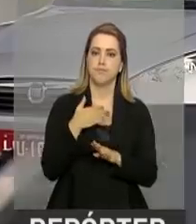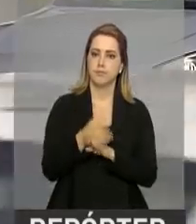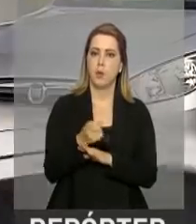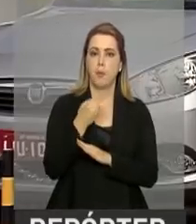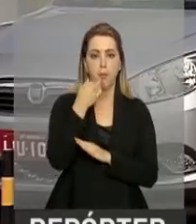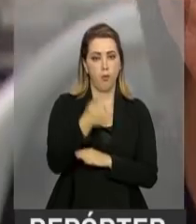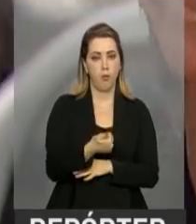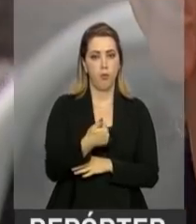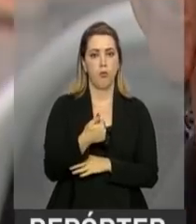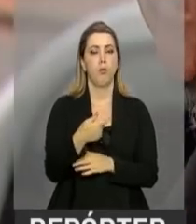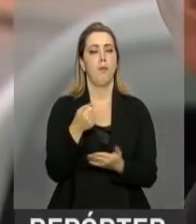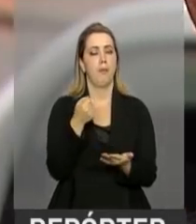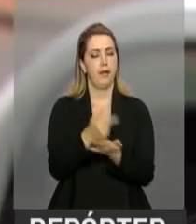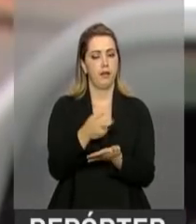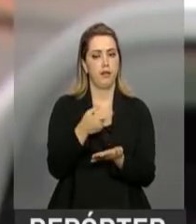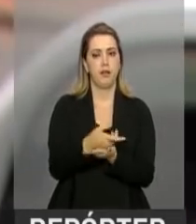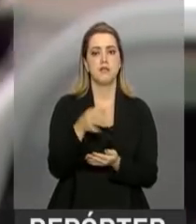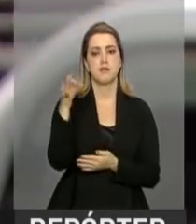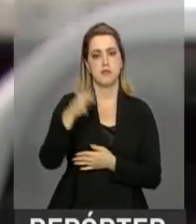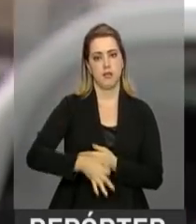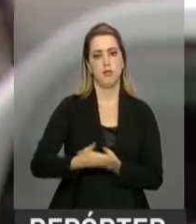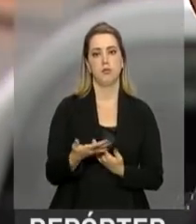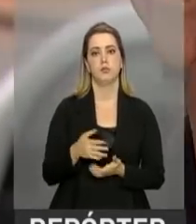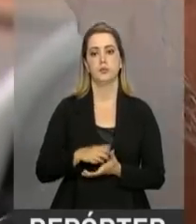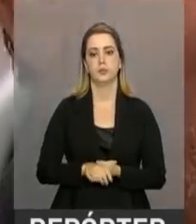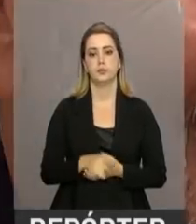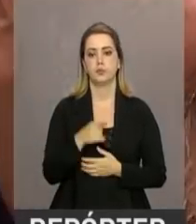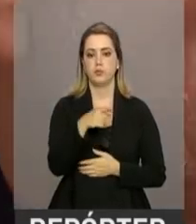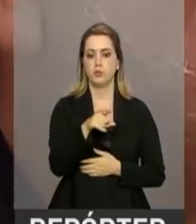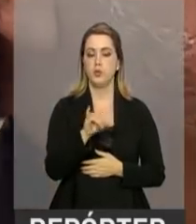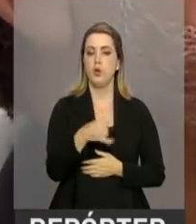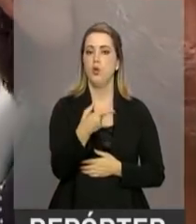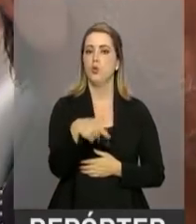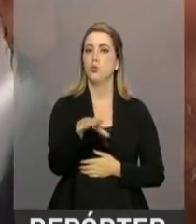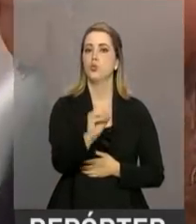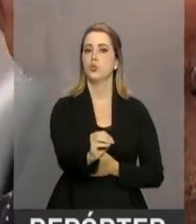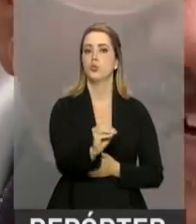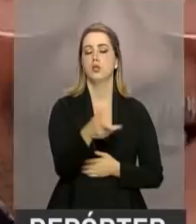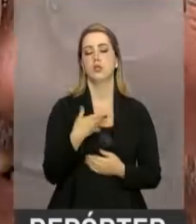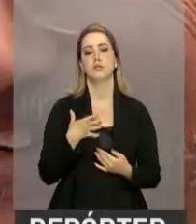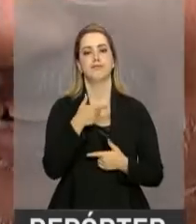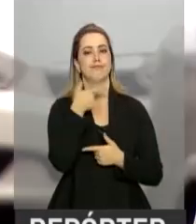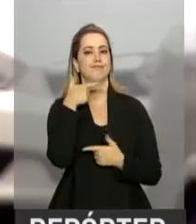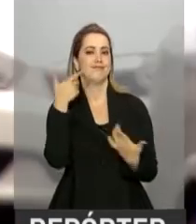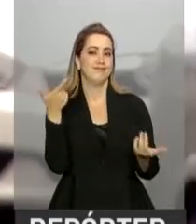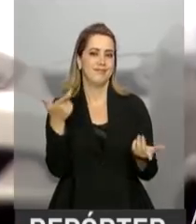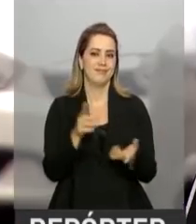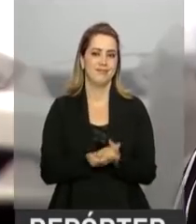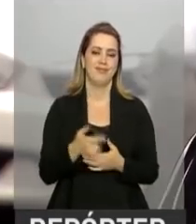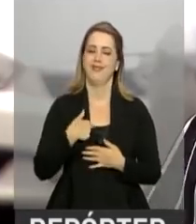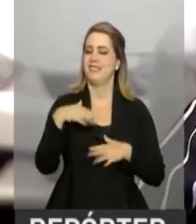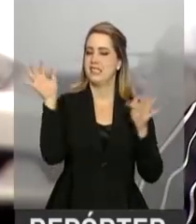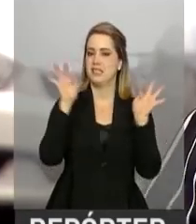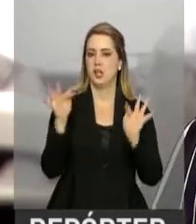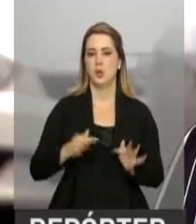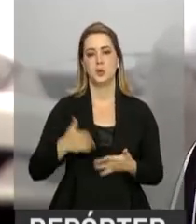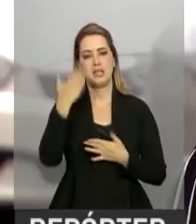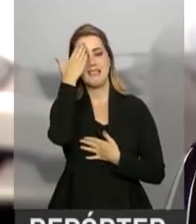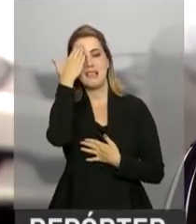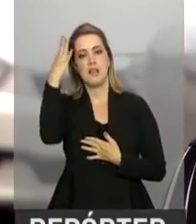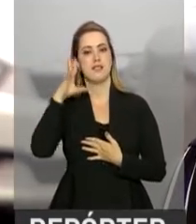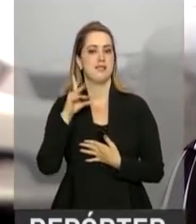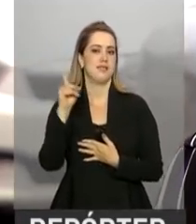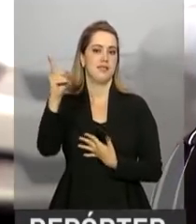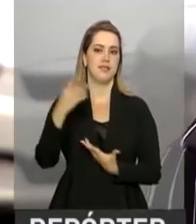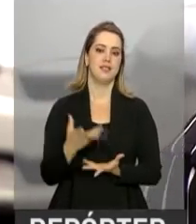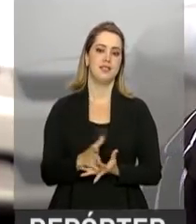inadimplência é mínima. Com a expectativa do carro novo, o seu João, o taxista de Brasília, agora é só sorriso. Eu estou feliz, graças a Deus,